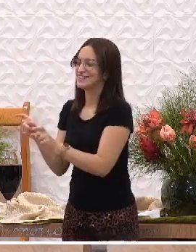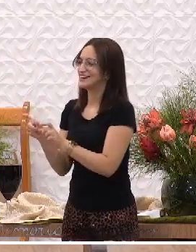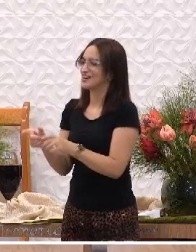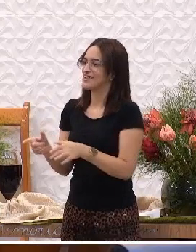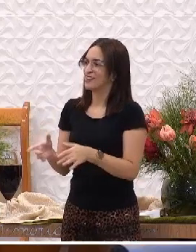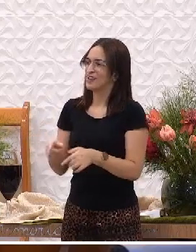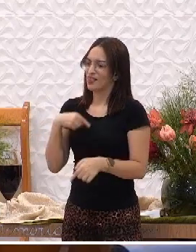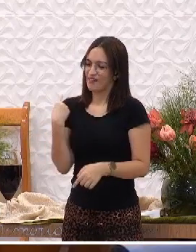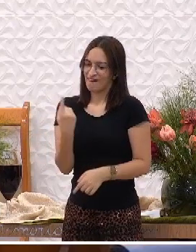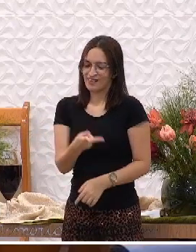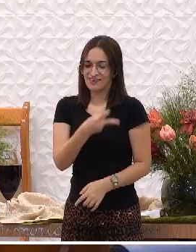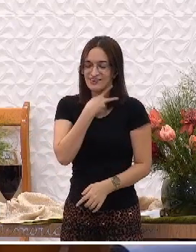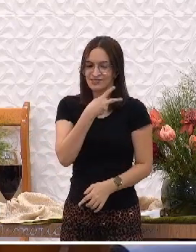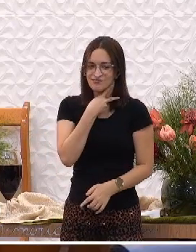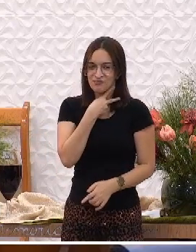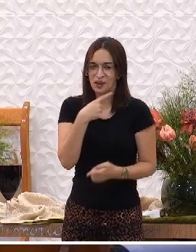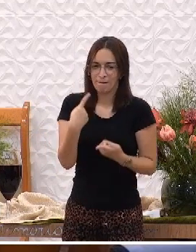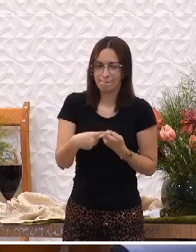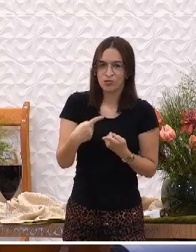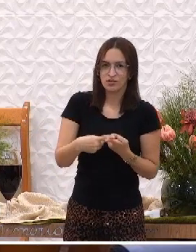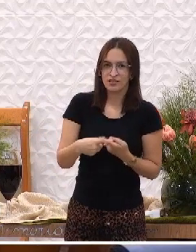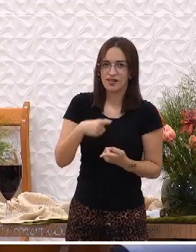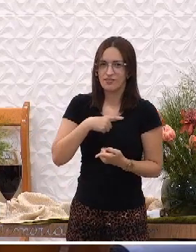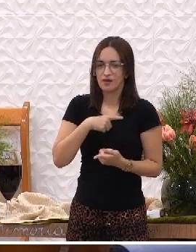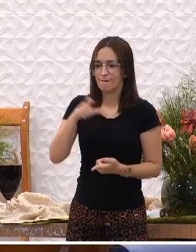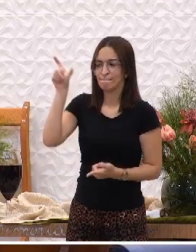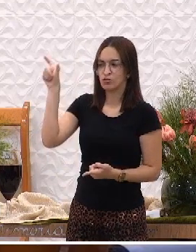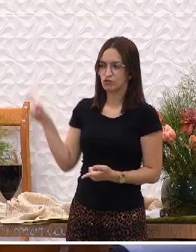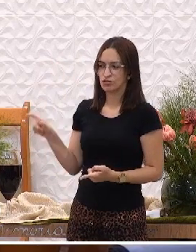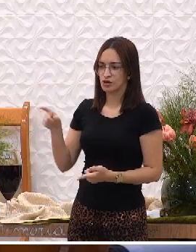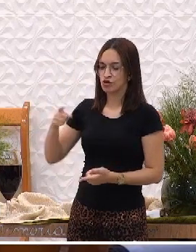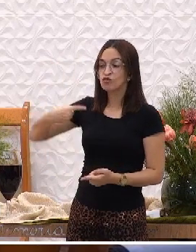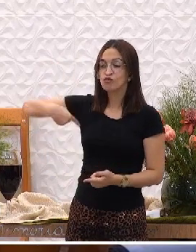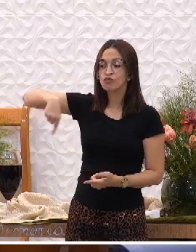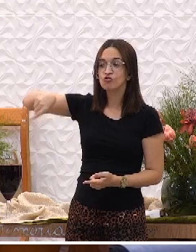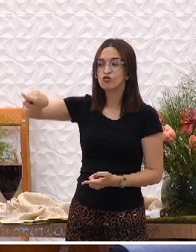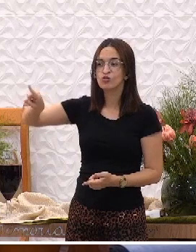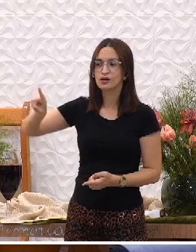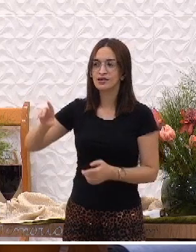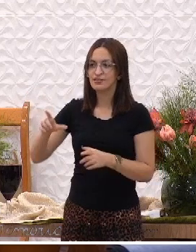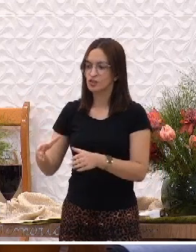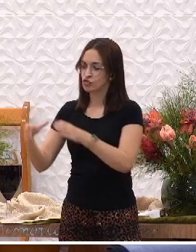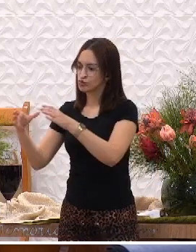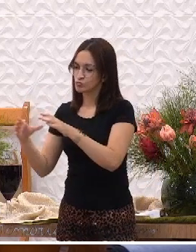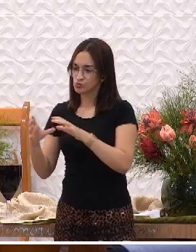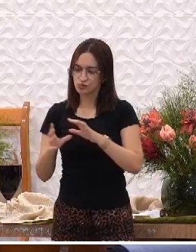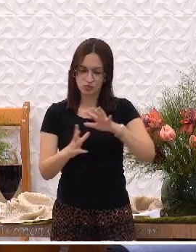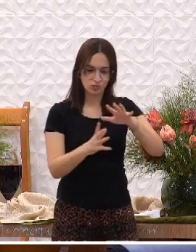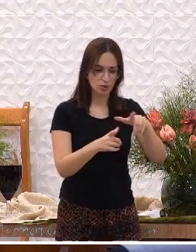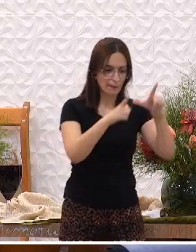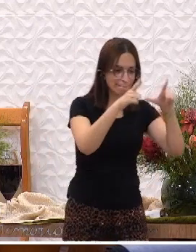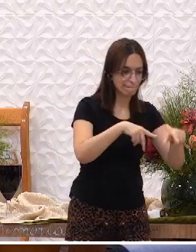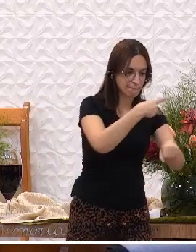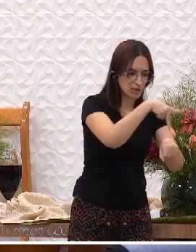um homem cumpriu a ordem do Senhor de ir pregar o Evangelho. Ele saiu de sua casa, de sua terra, e foi para uma terra distante para